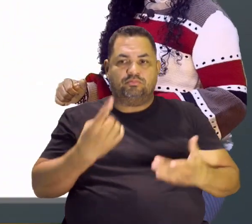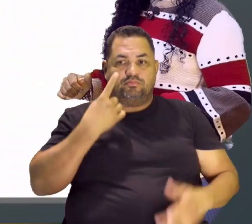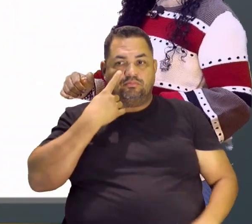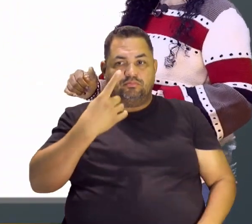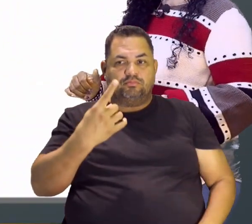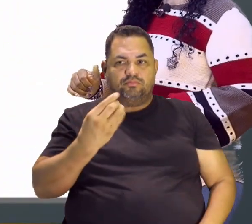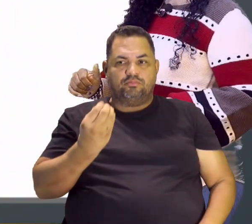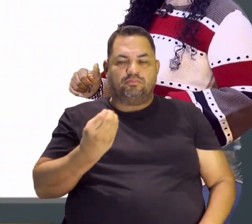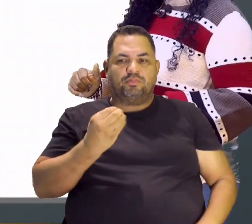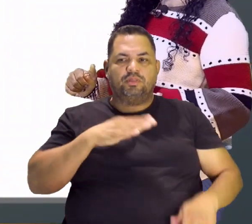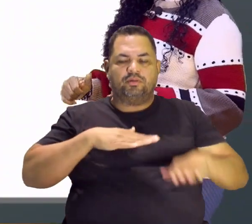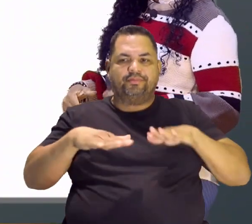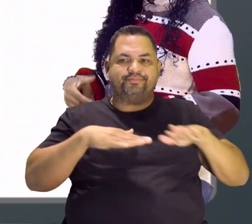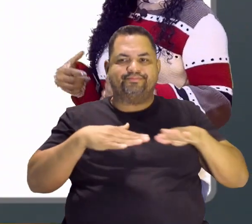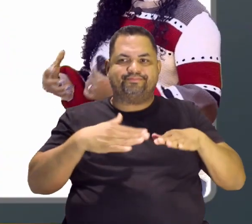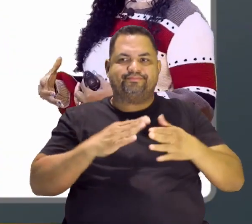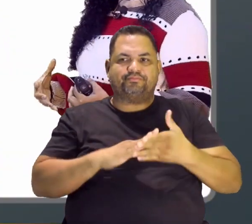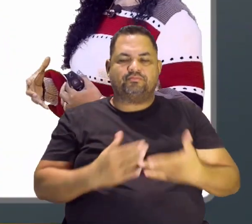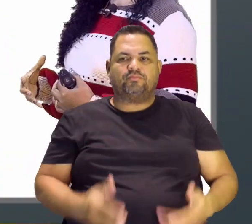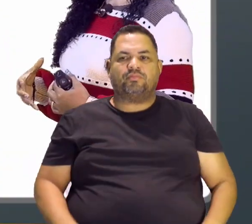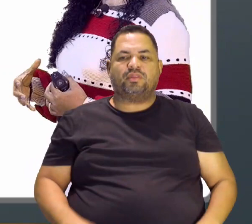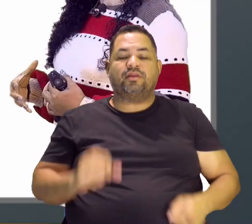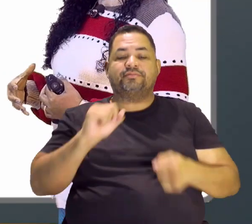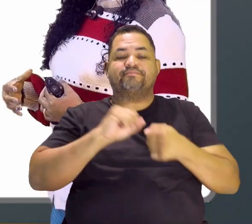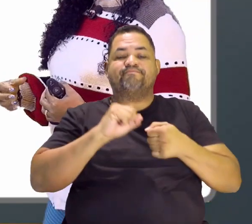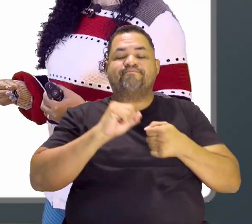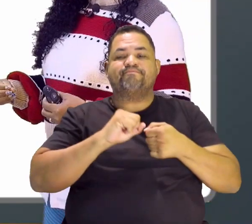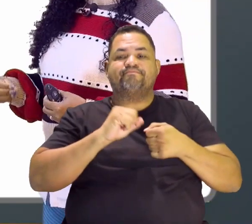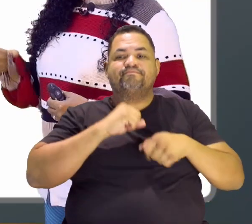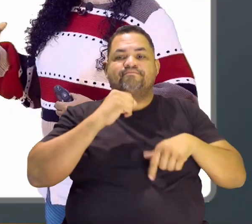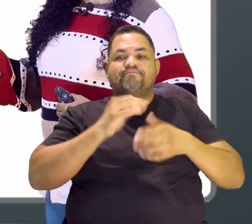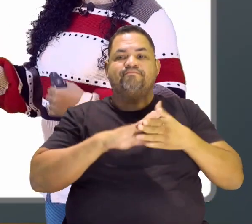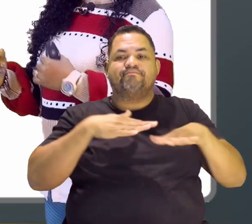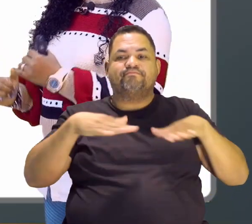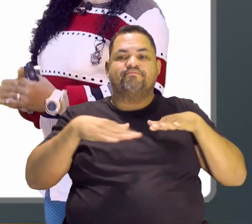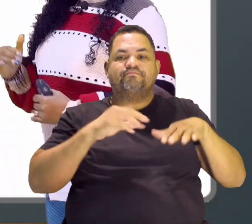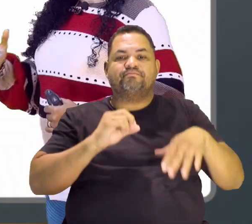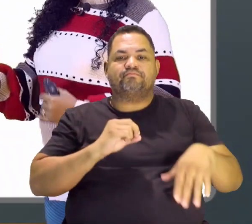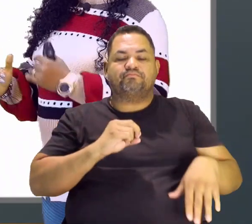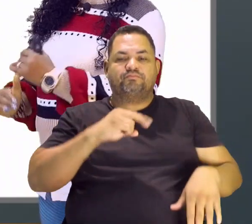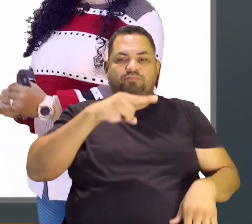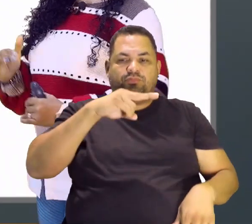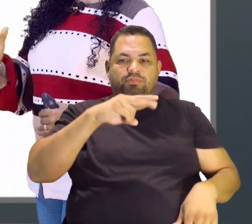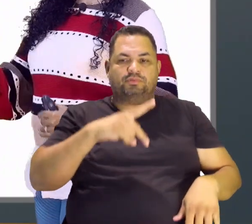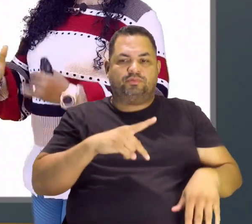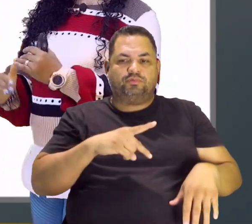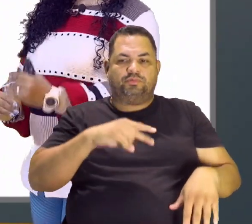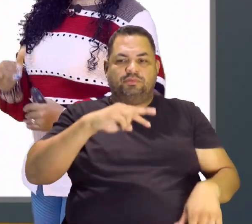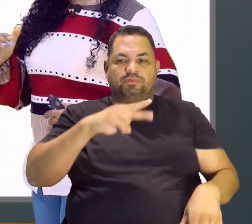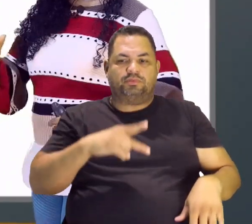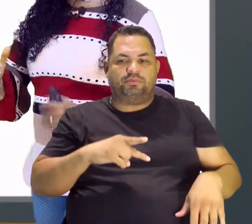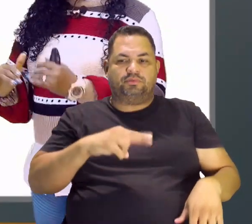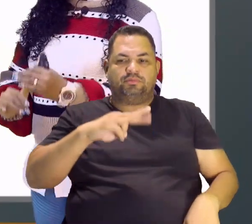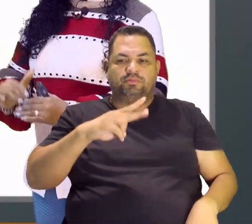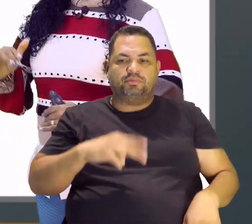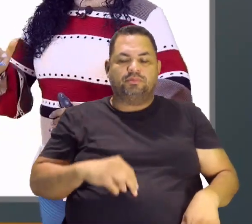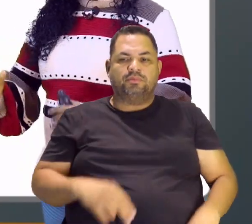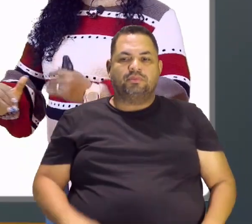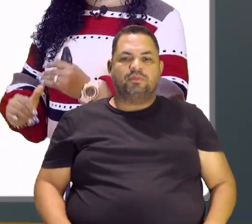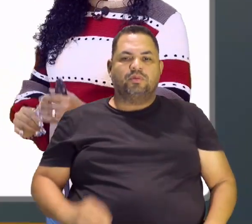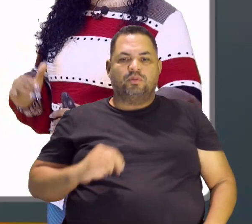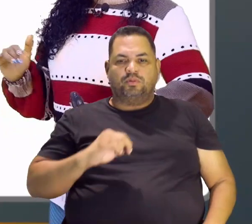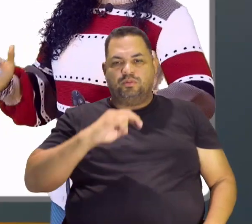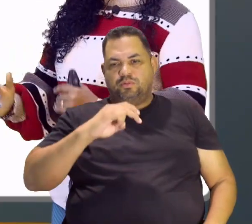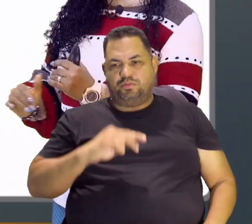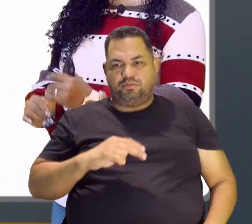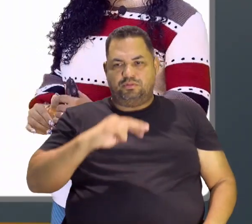aqui o movimento. Então, você vai realizar esse movimento de subir e descer, subir e descer, subir e descer, subir e descer, subir e